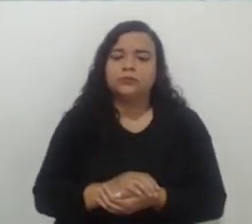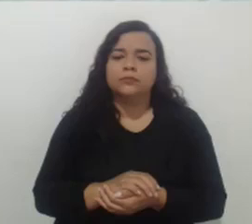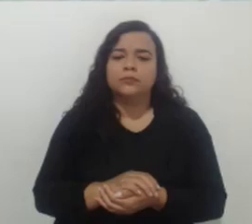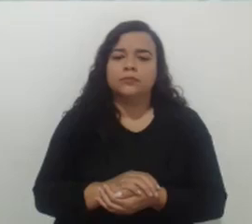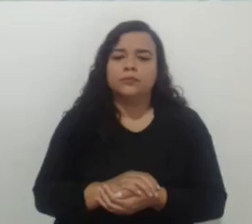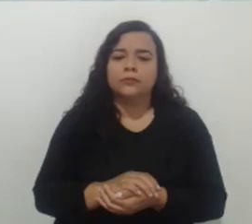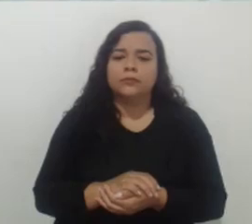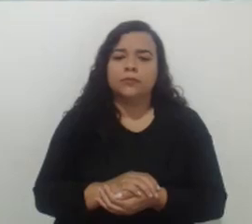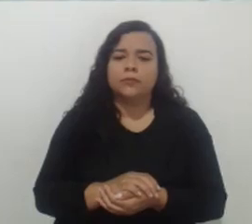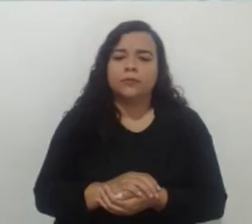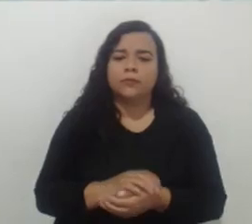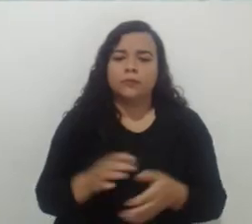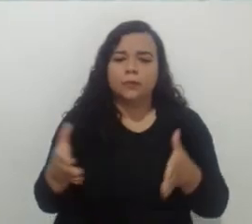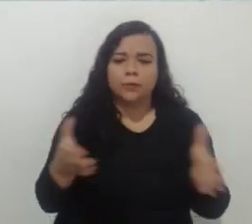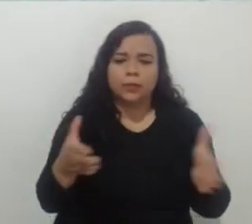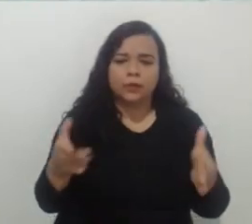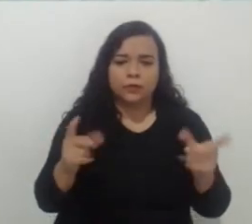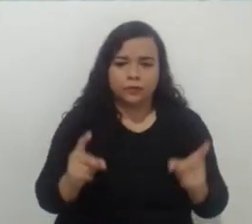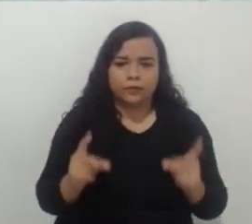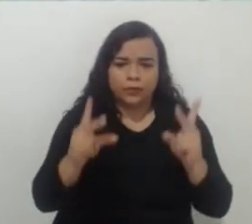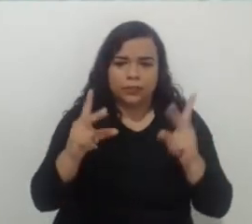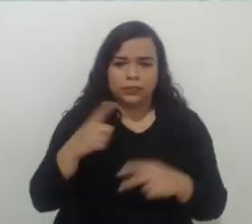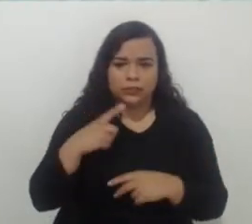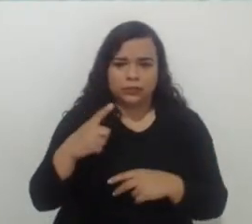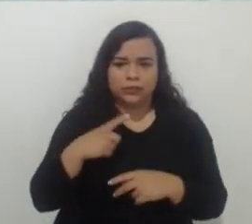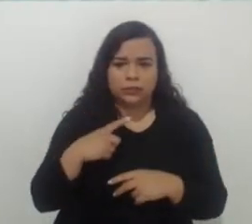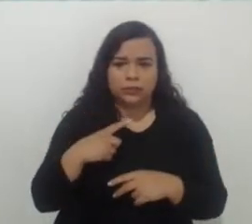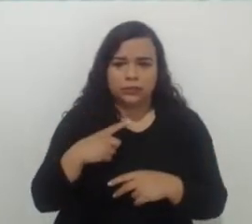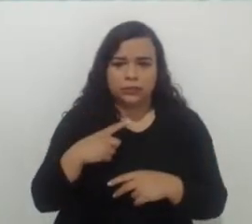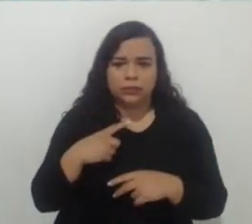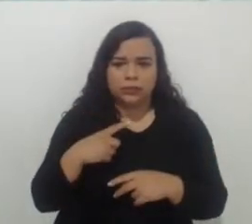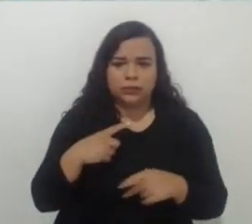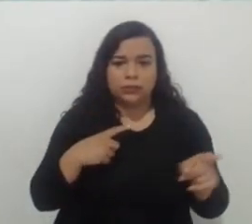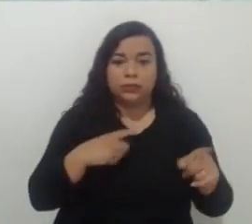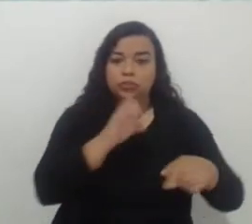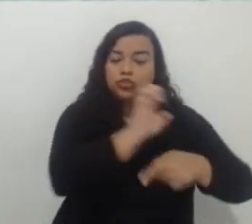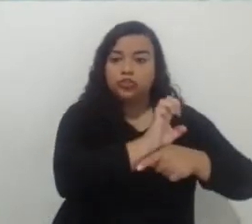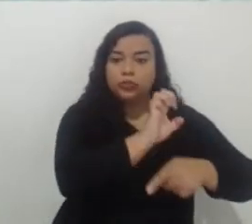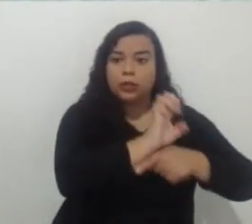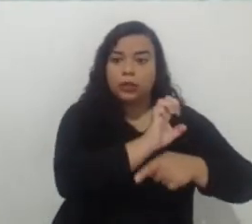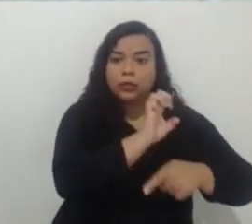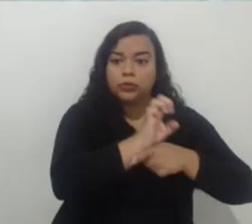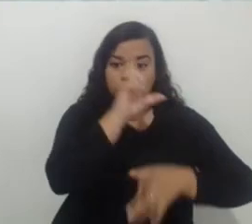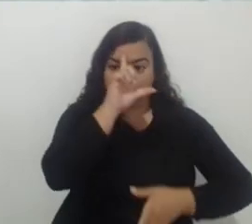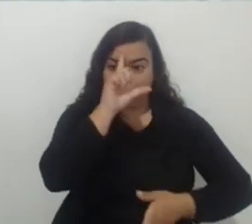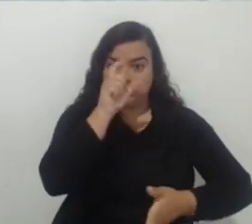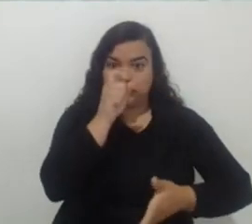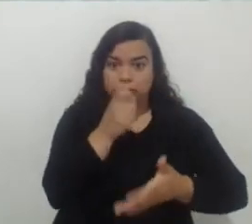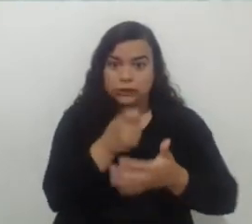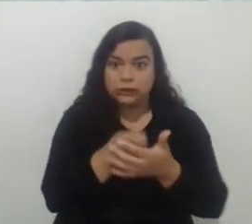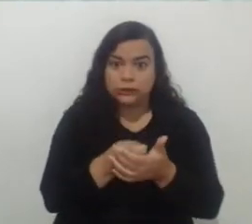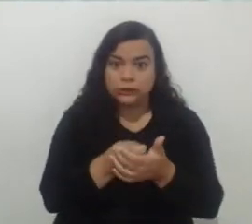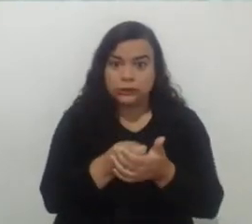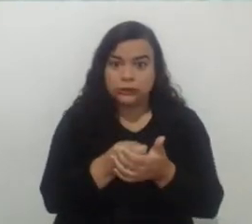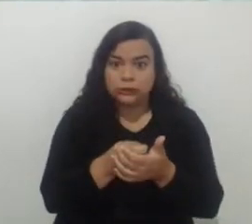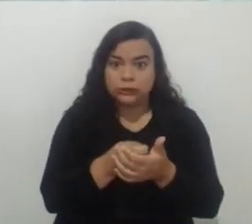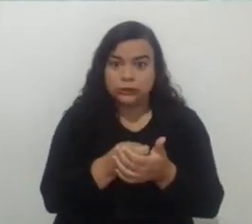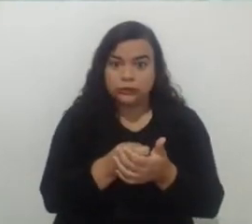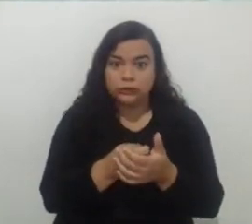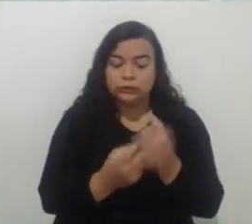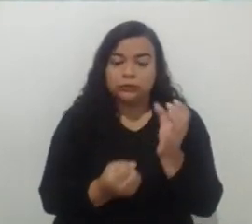venda, o Estado resolveu conciliar com com substitutos